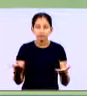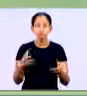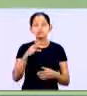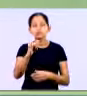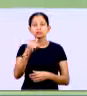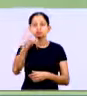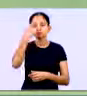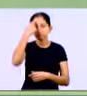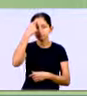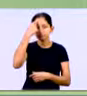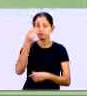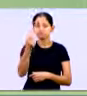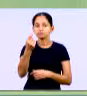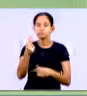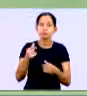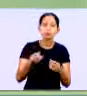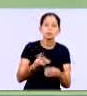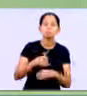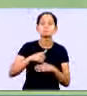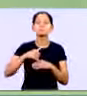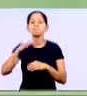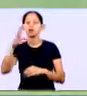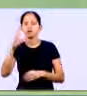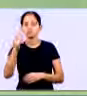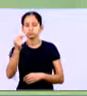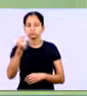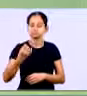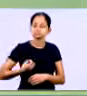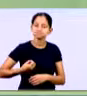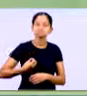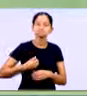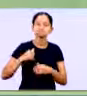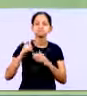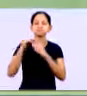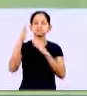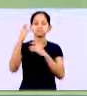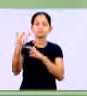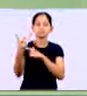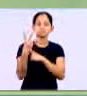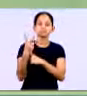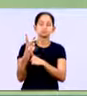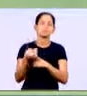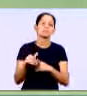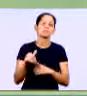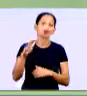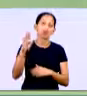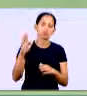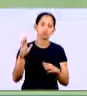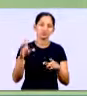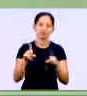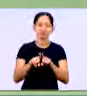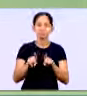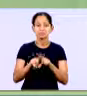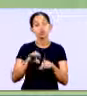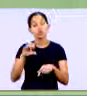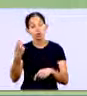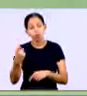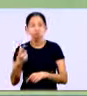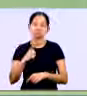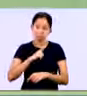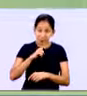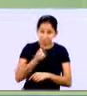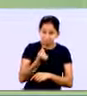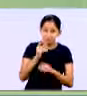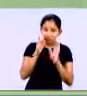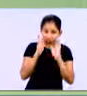maior for o capital de giro, maior será a necessidade de financiamento, ou seja, ou com recursos próprios ou com